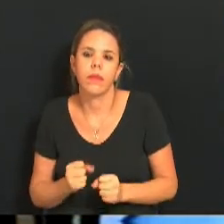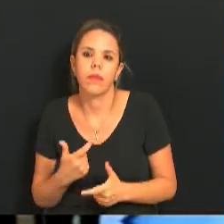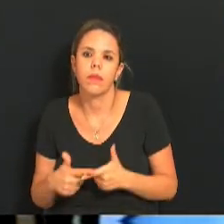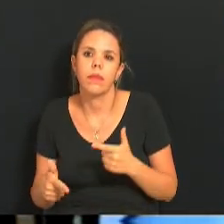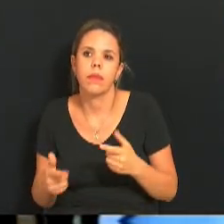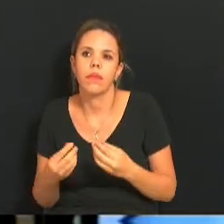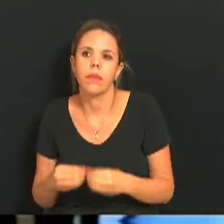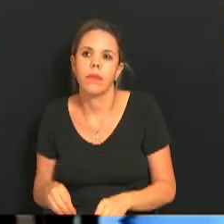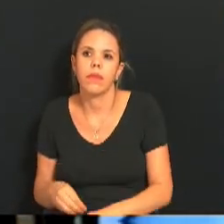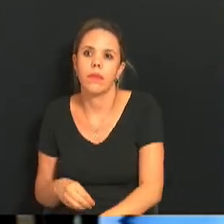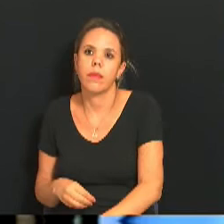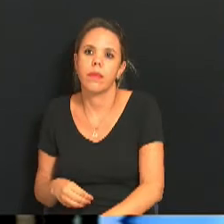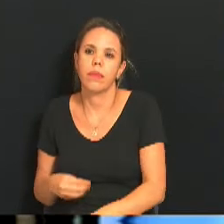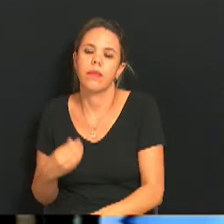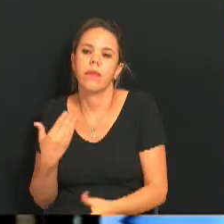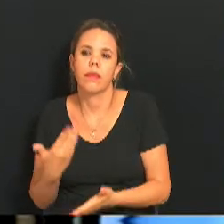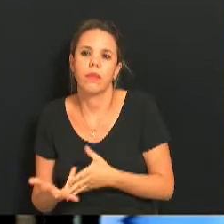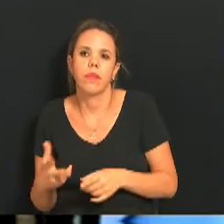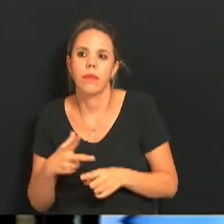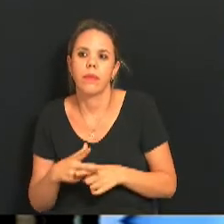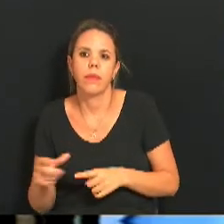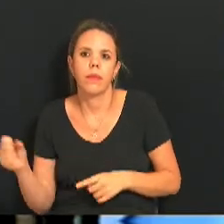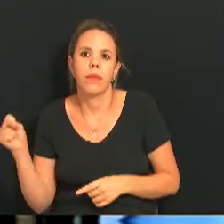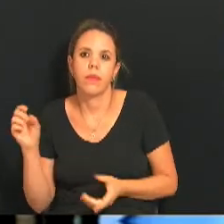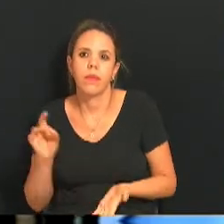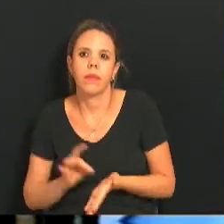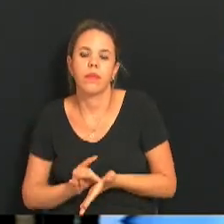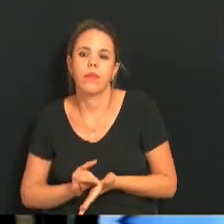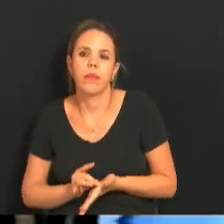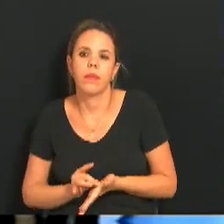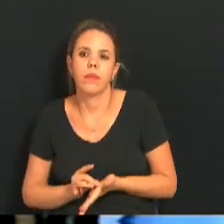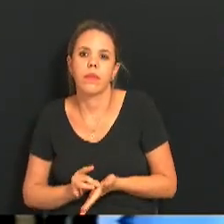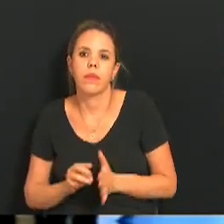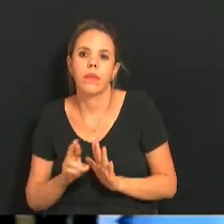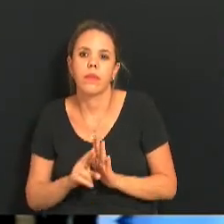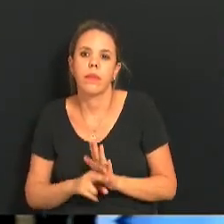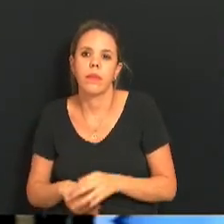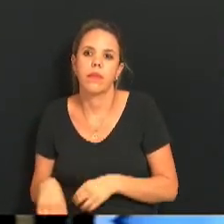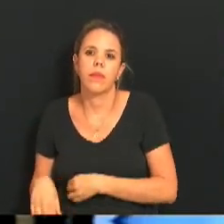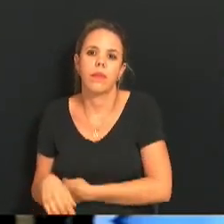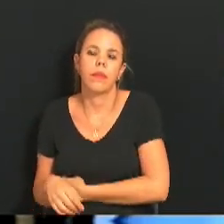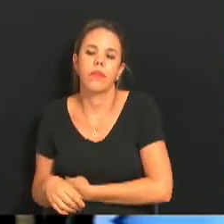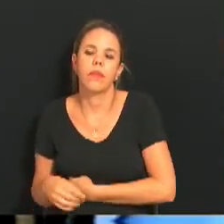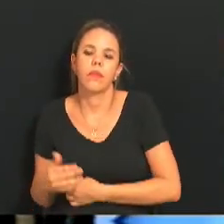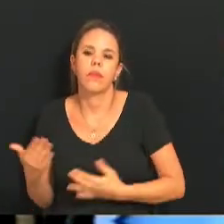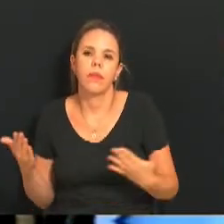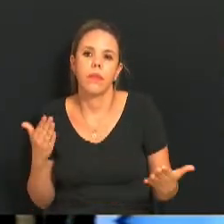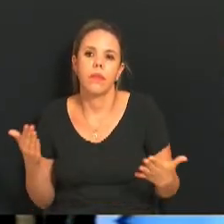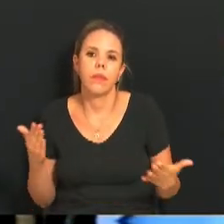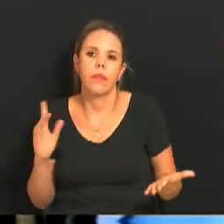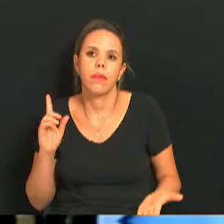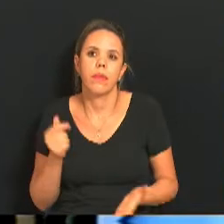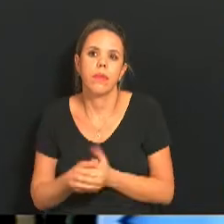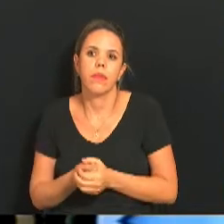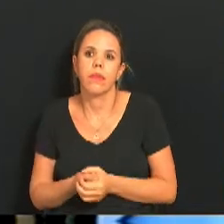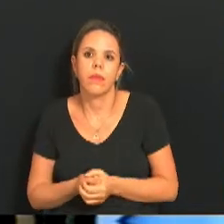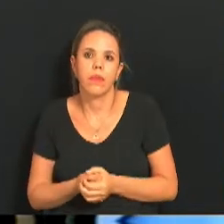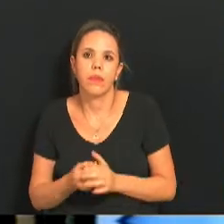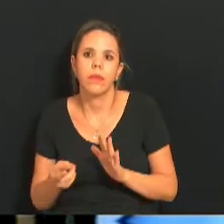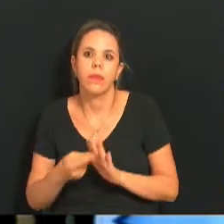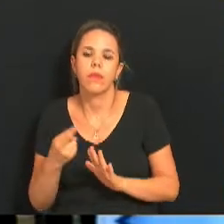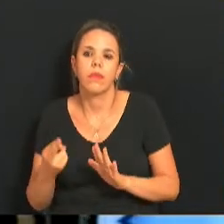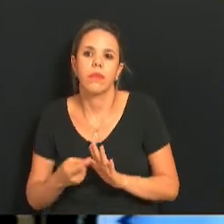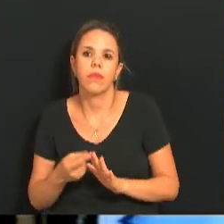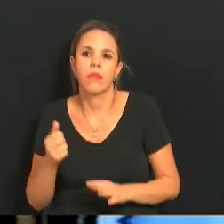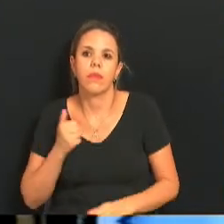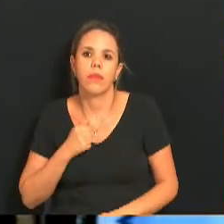na perda da validade da eficácia dessas normas quais foram essas decisões resolução